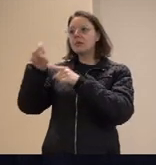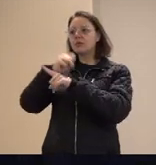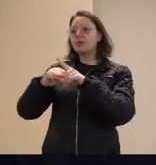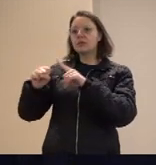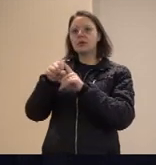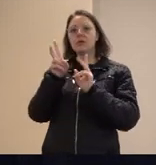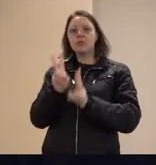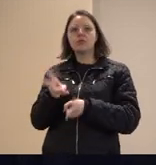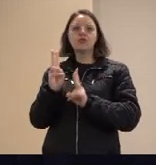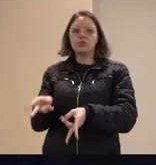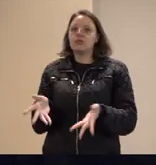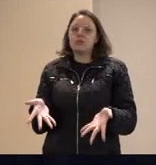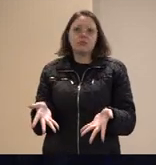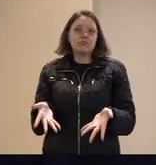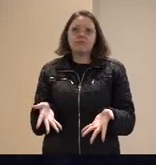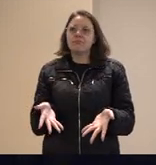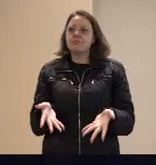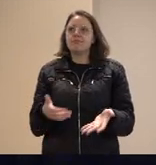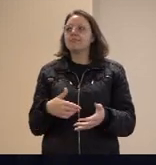foi dentro